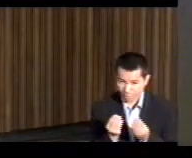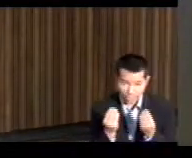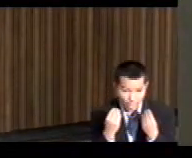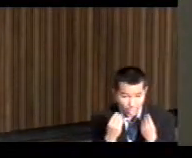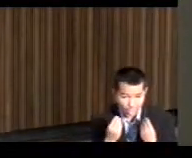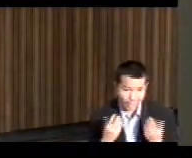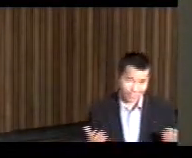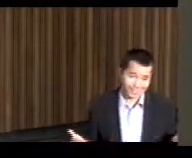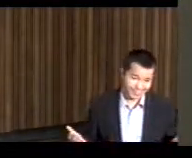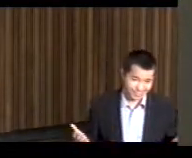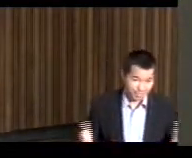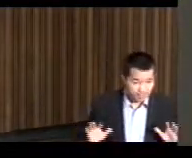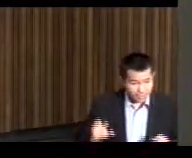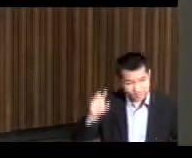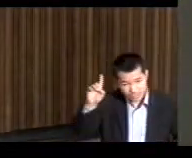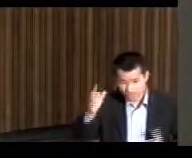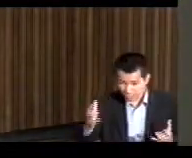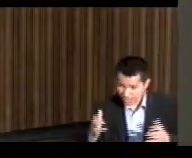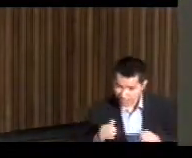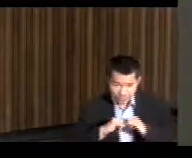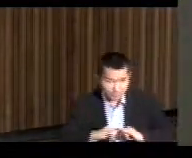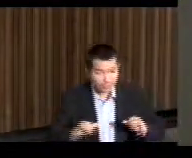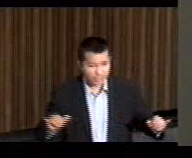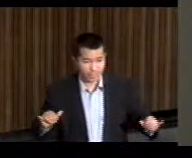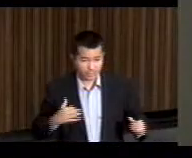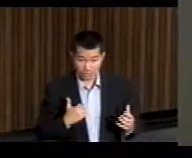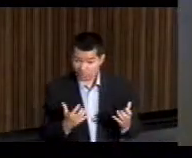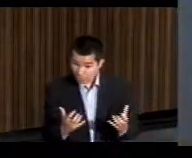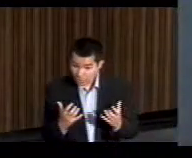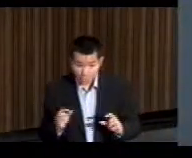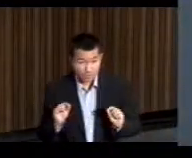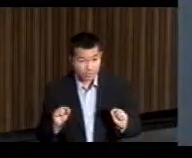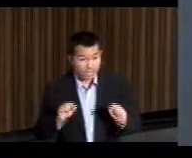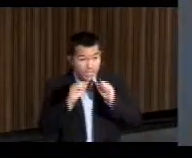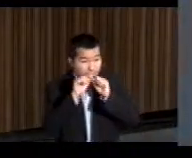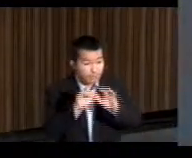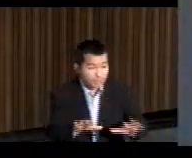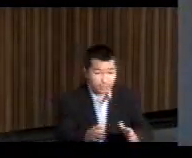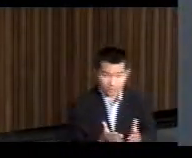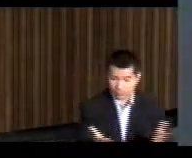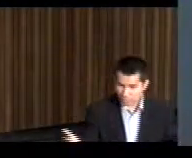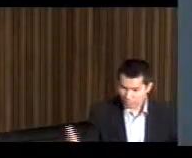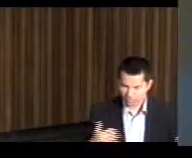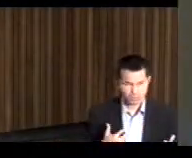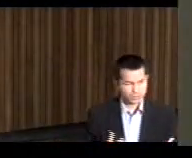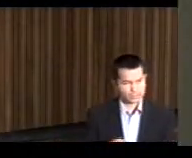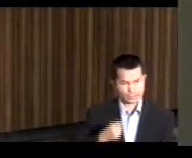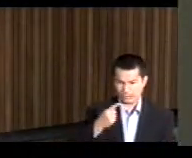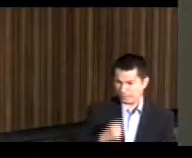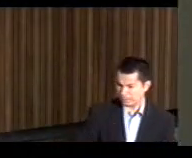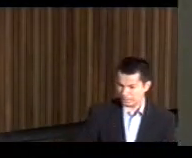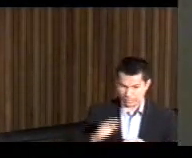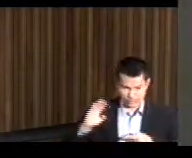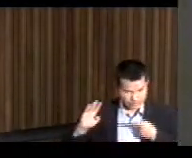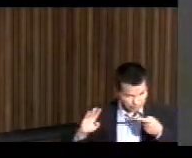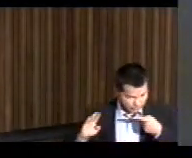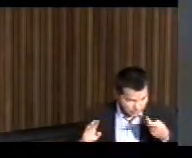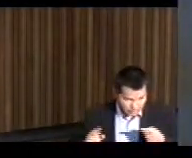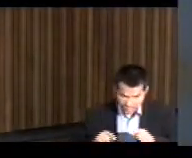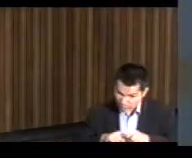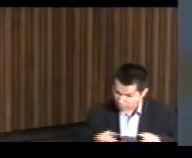por você, eu não apenas tenho um propósito para você, mas eu tenho um pacto, uma aliança,